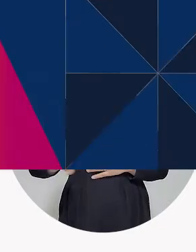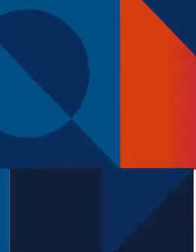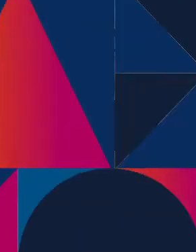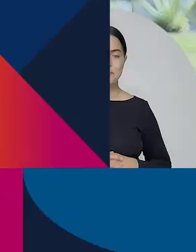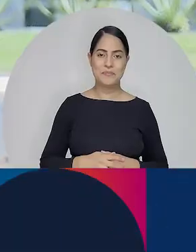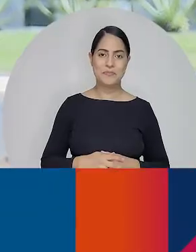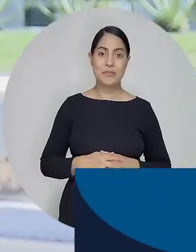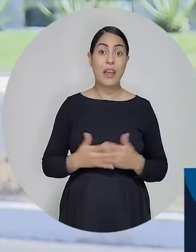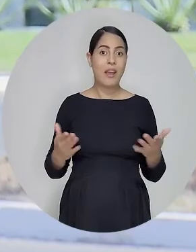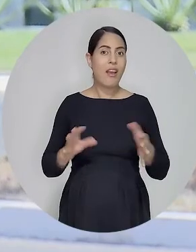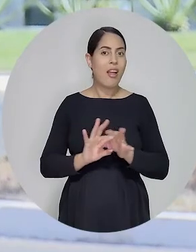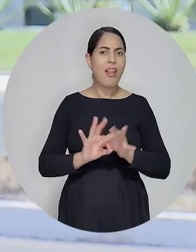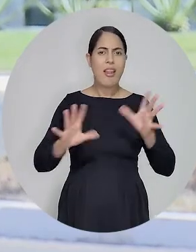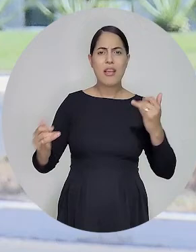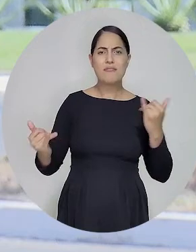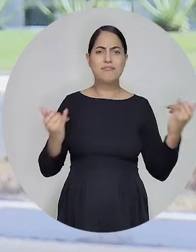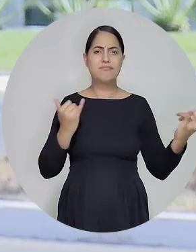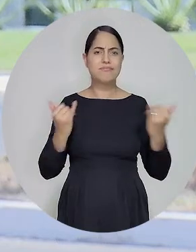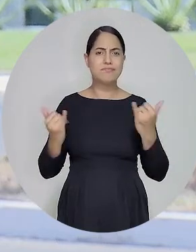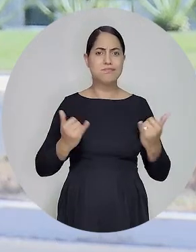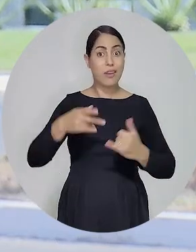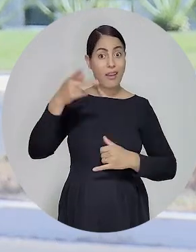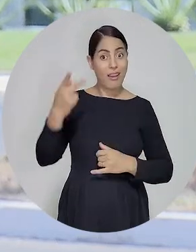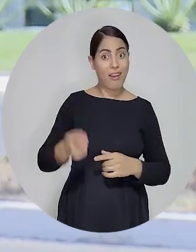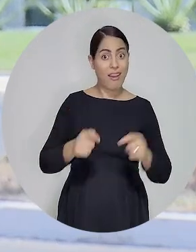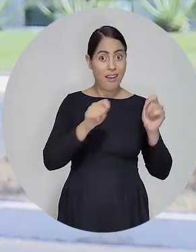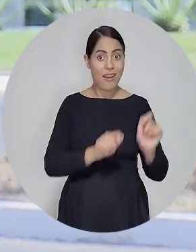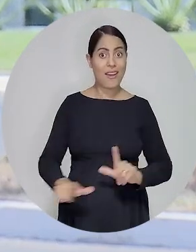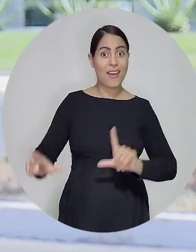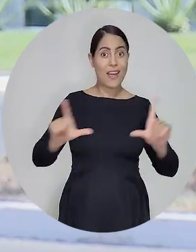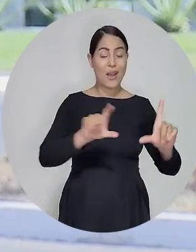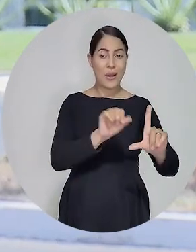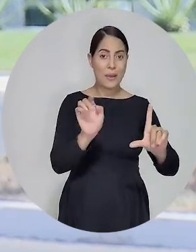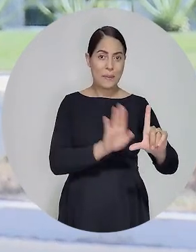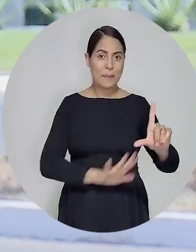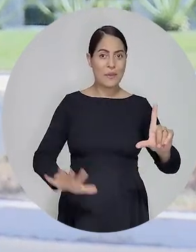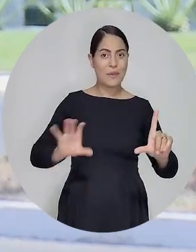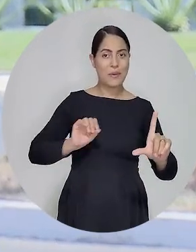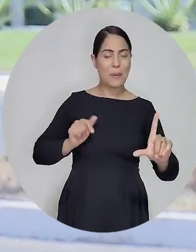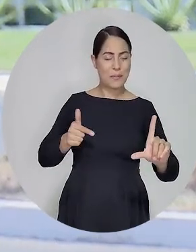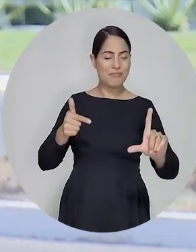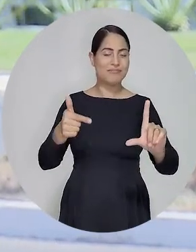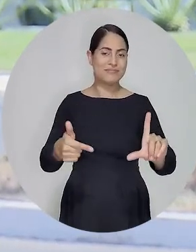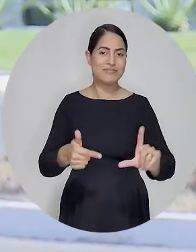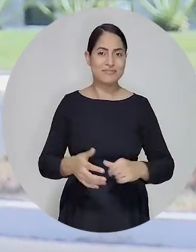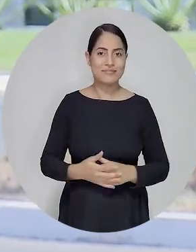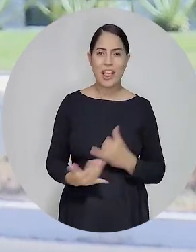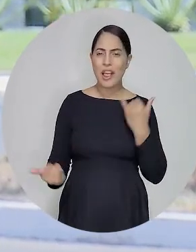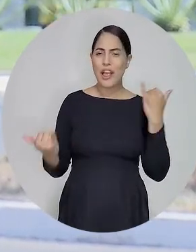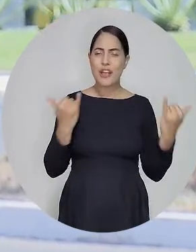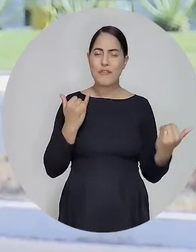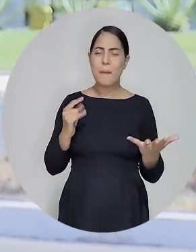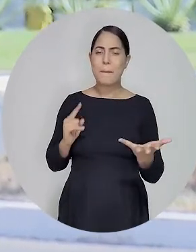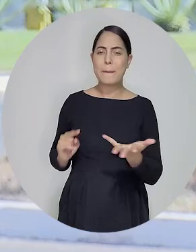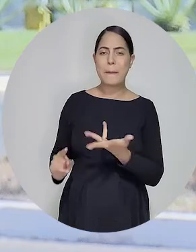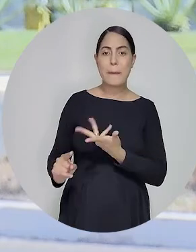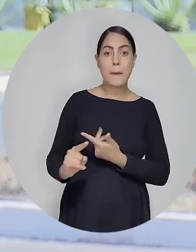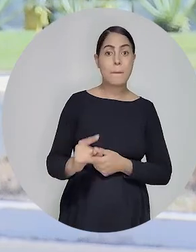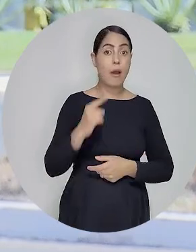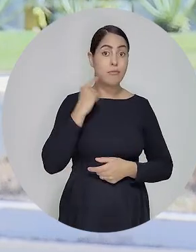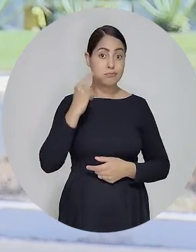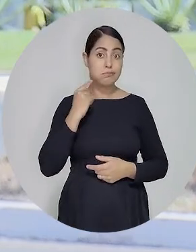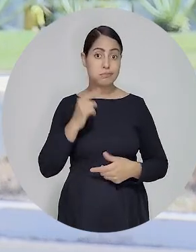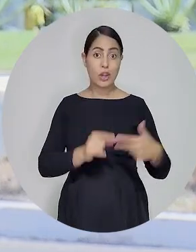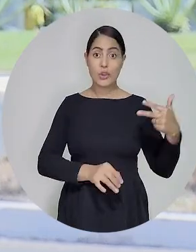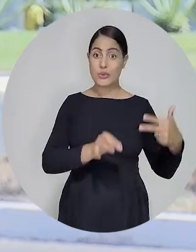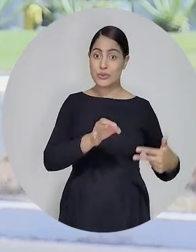www.editorajc.com.br. Este programa é mais uma produção da Ordem dos Advogados do Brasil. Aqui você fica por dentro das informações